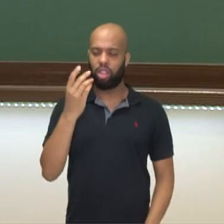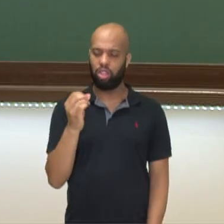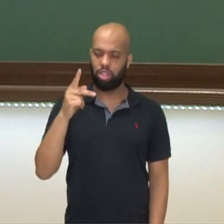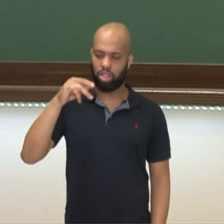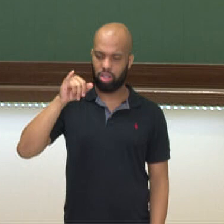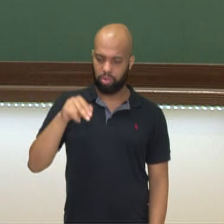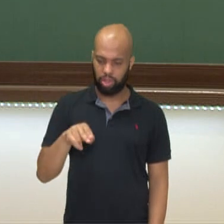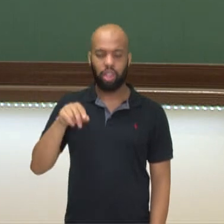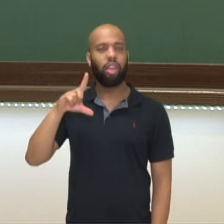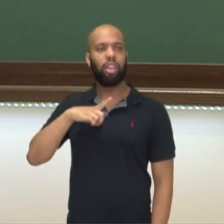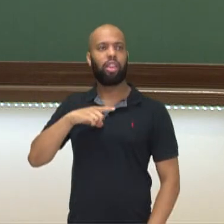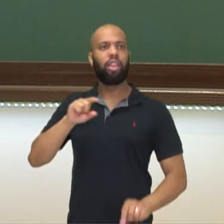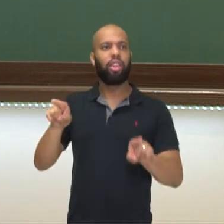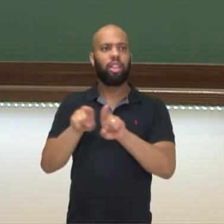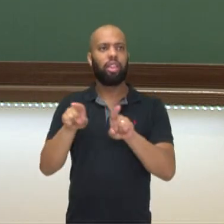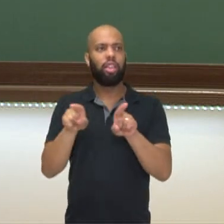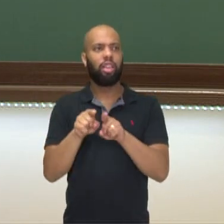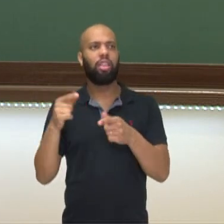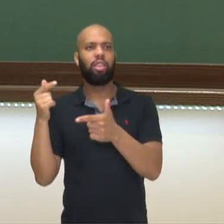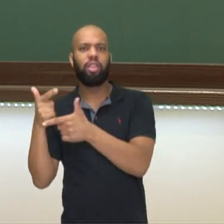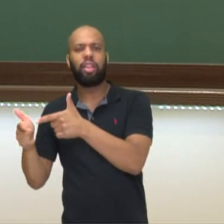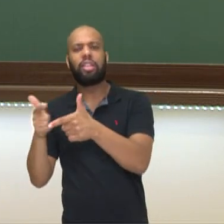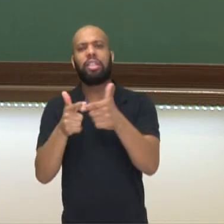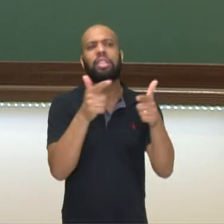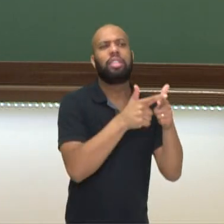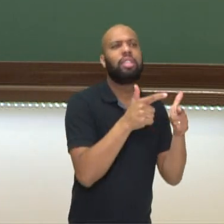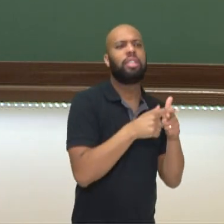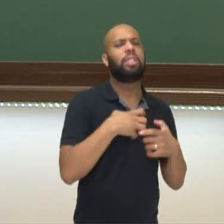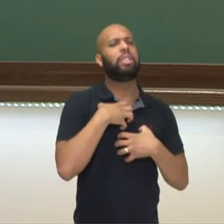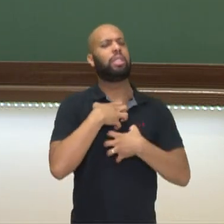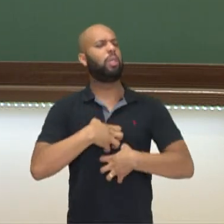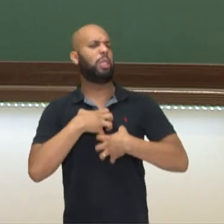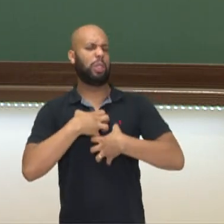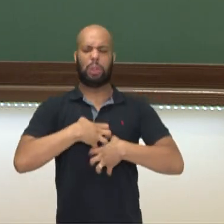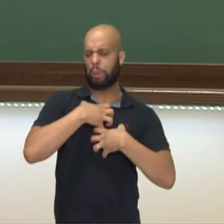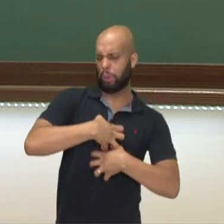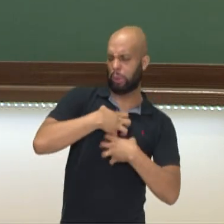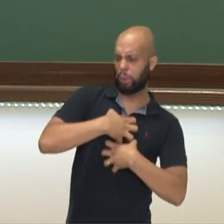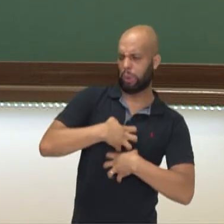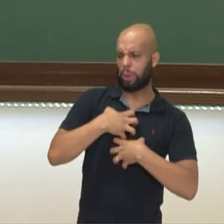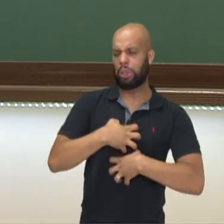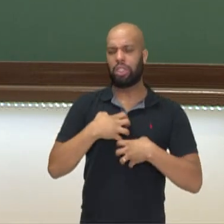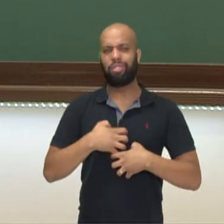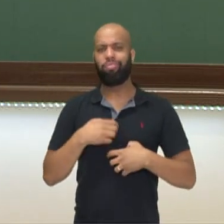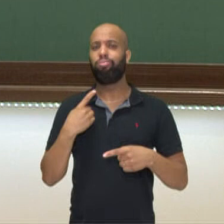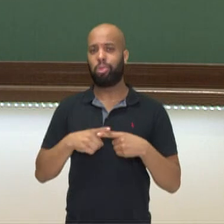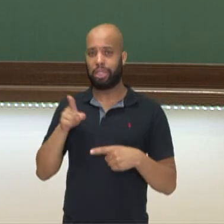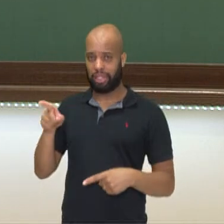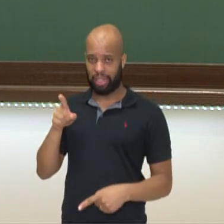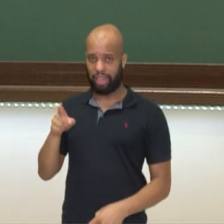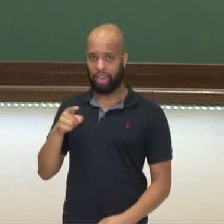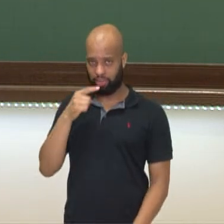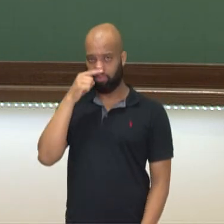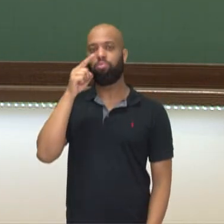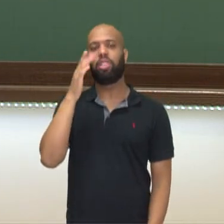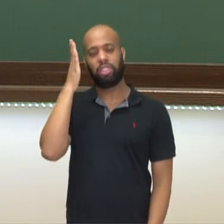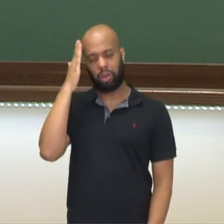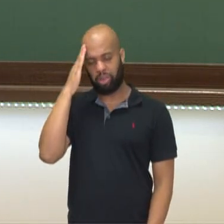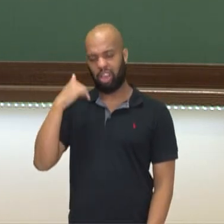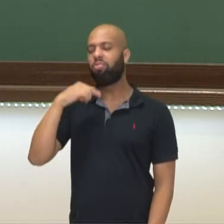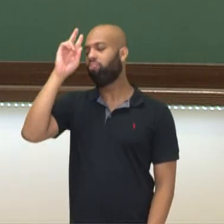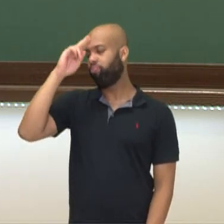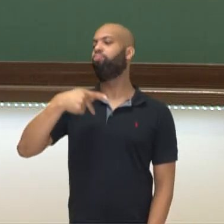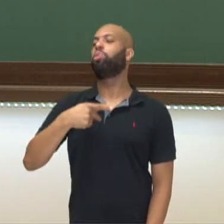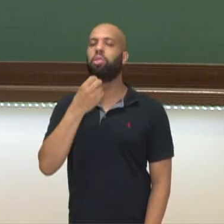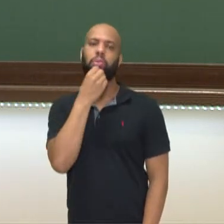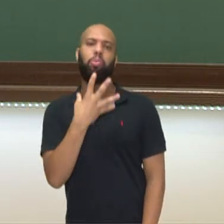problemas pessoais, também tinha um pouco de ranzinza, um pouquinho de arrogância, porque ele sabia que ele era bom. Então, a música dele é carregada